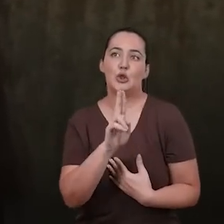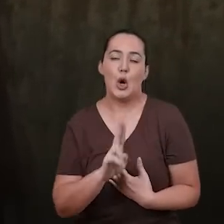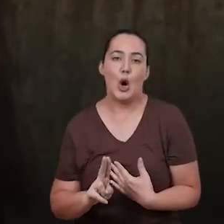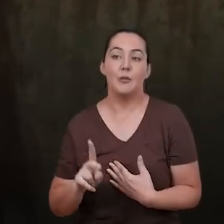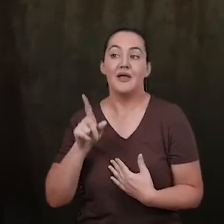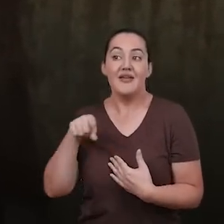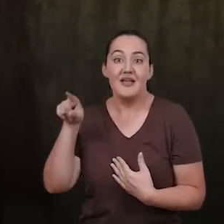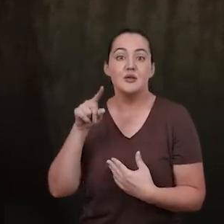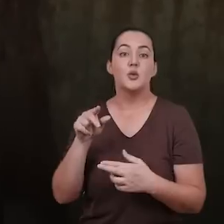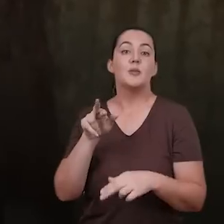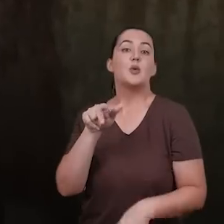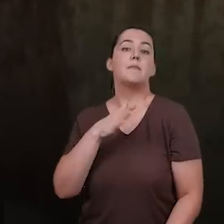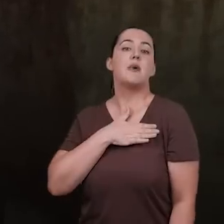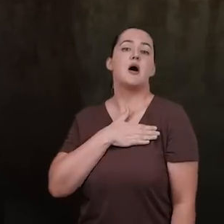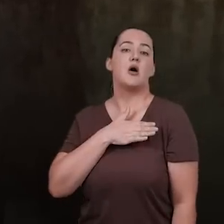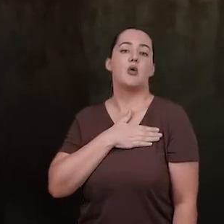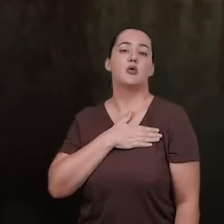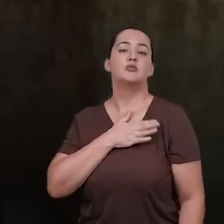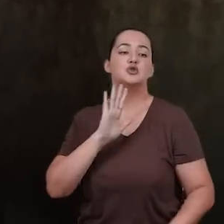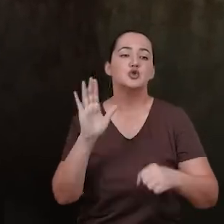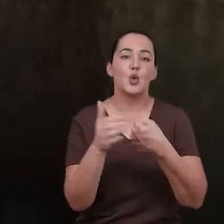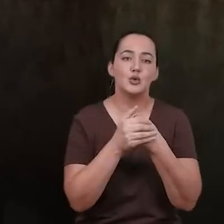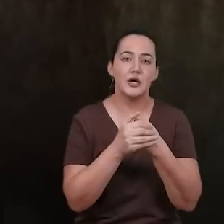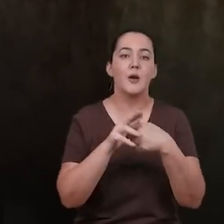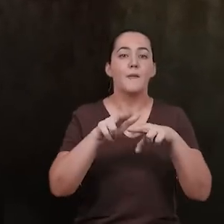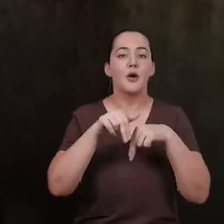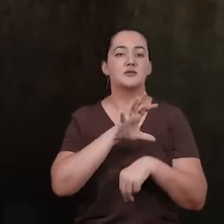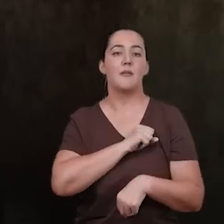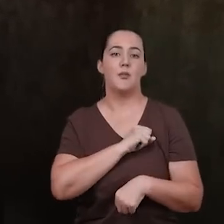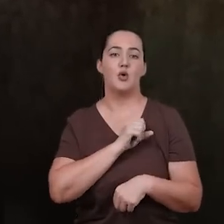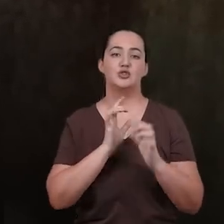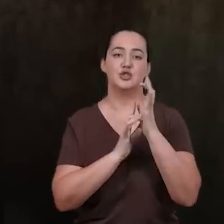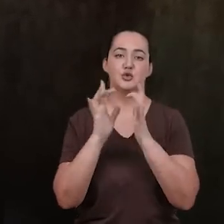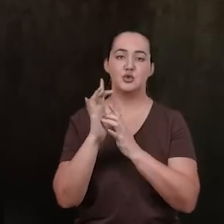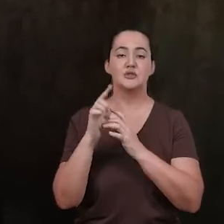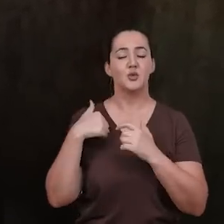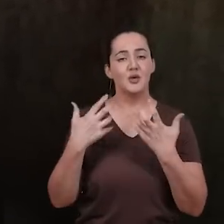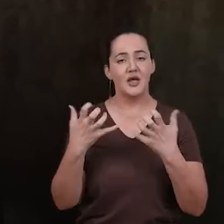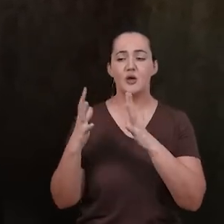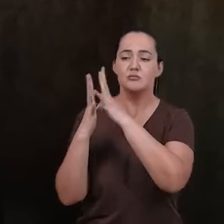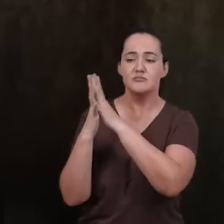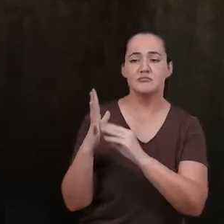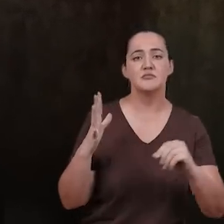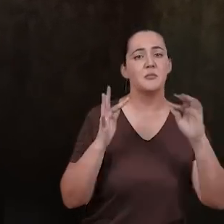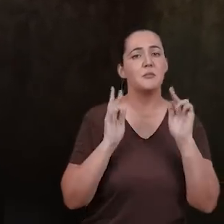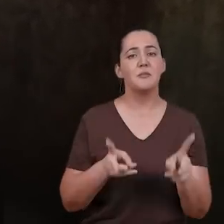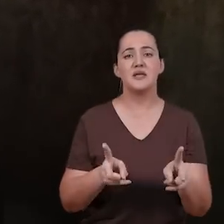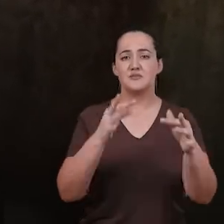nome se refugiaram por amor a Cristo, que eu possa ter a mesma fé,